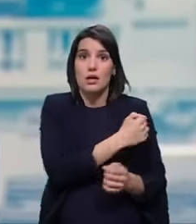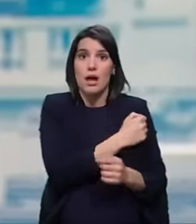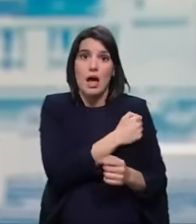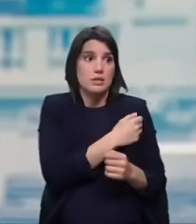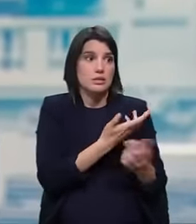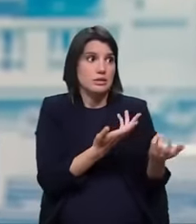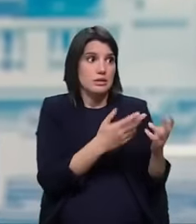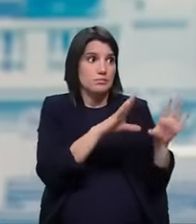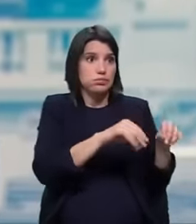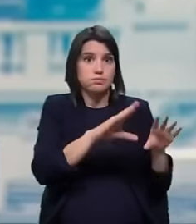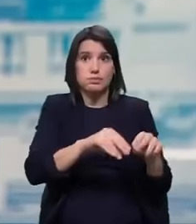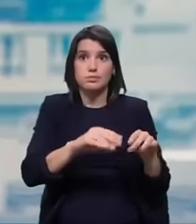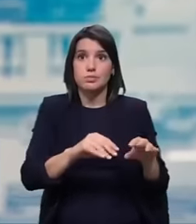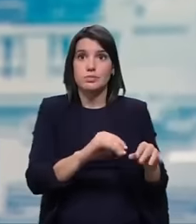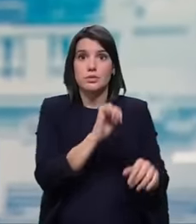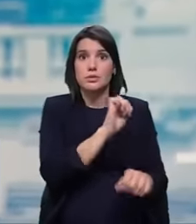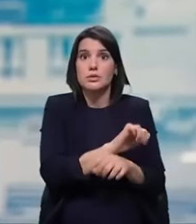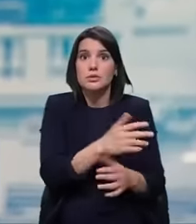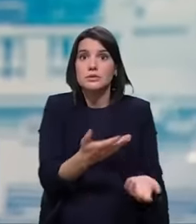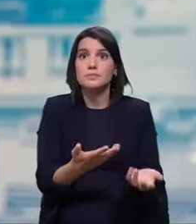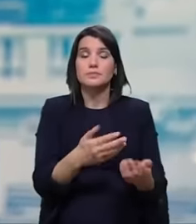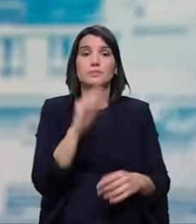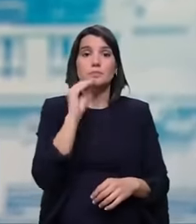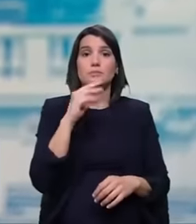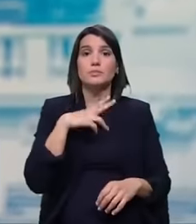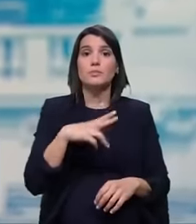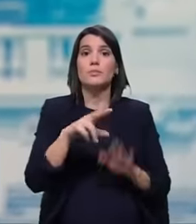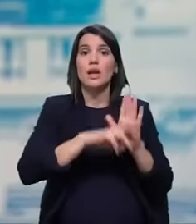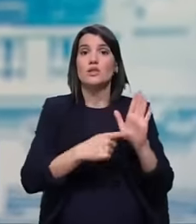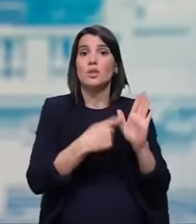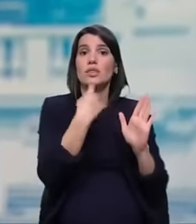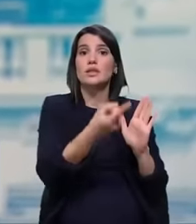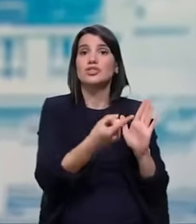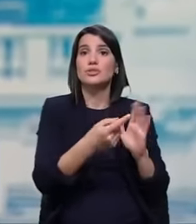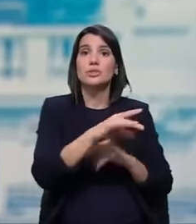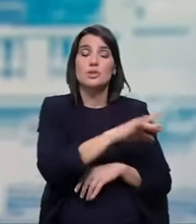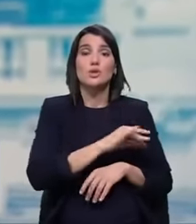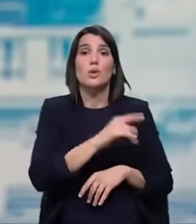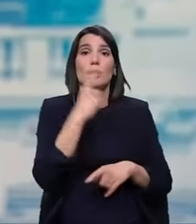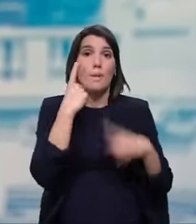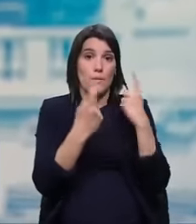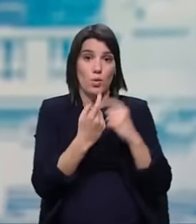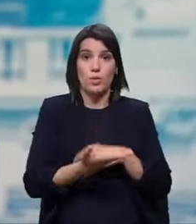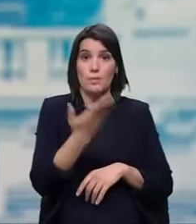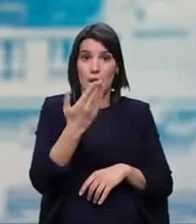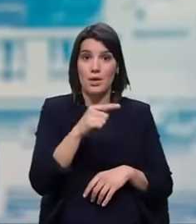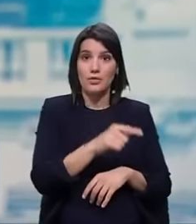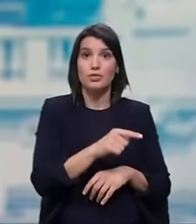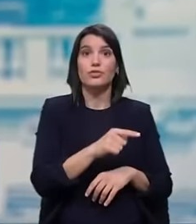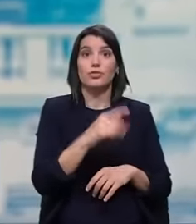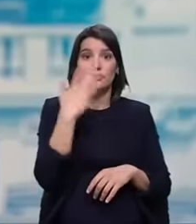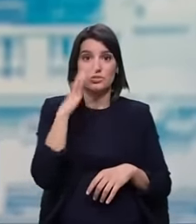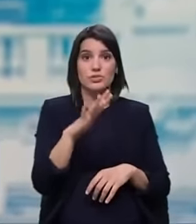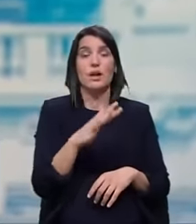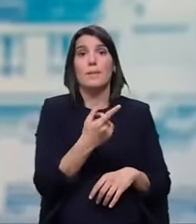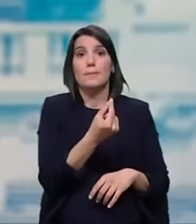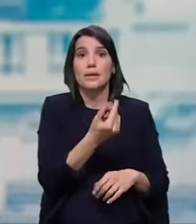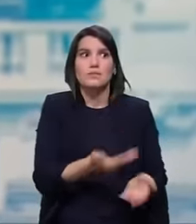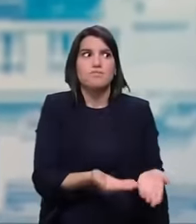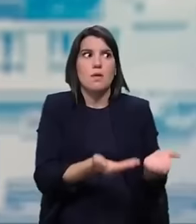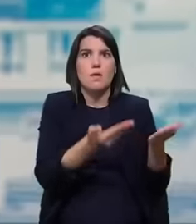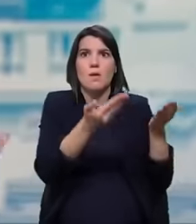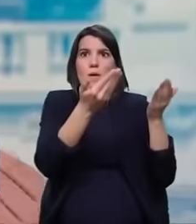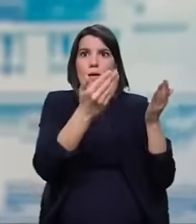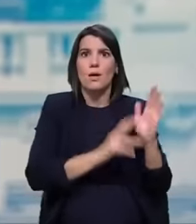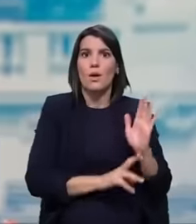imobiliário. E é por isso que os relatórios do Banco de Portugal o dizem. E é por isso que dizem que nas zonas em que há mais procura externa, os preços sobem muito.